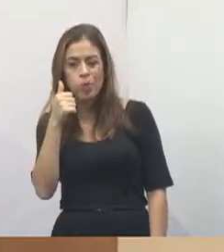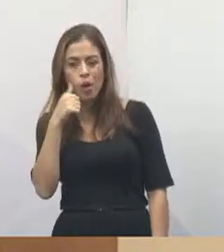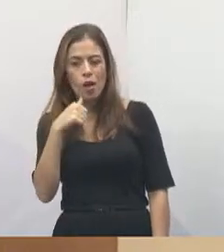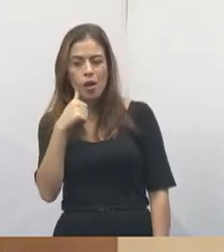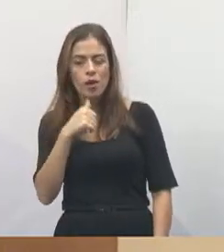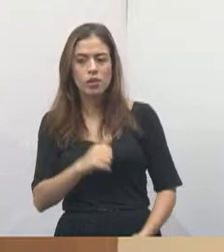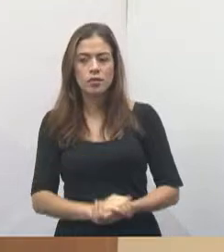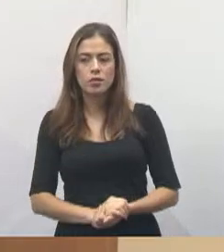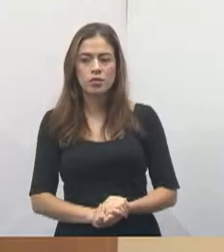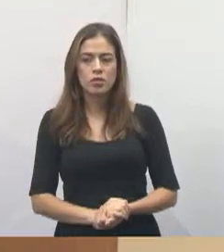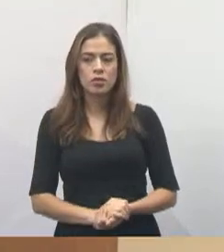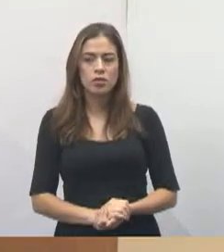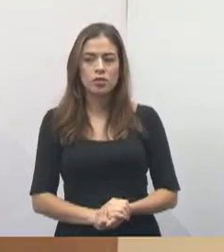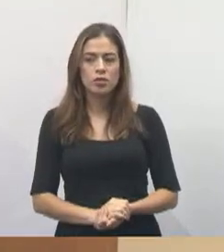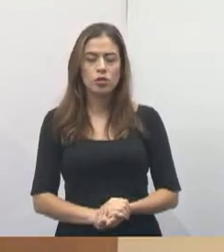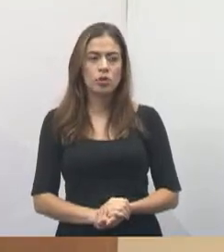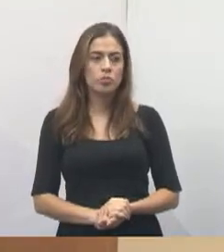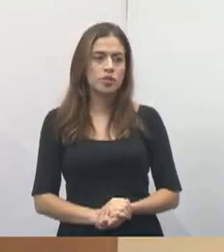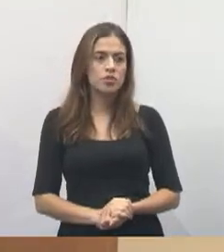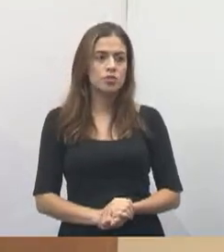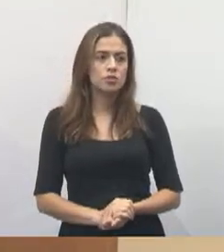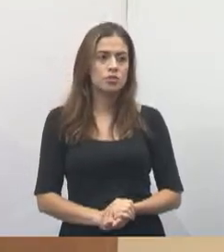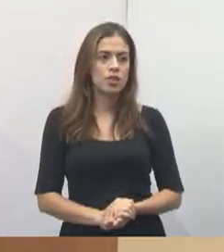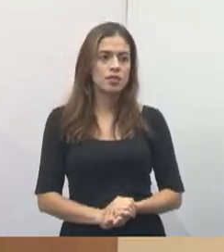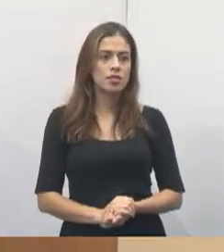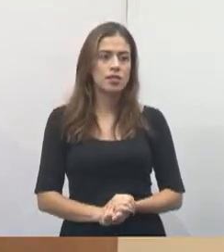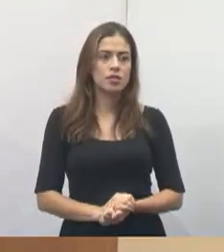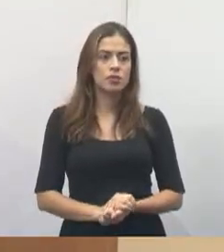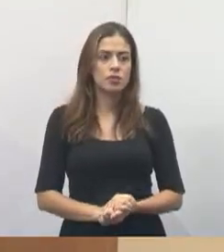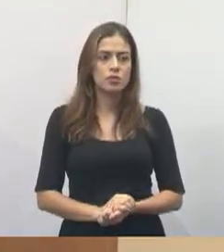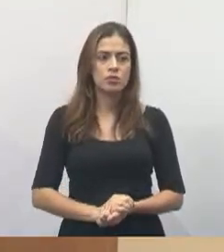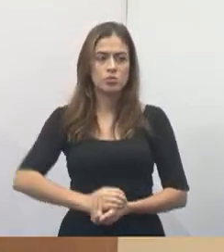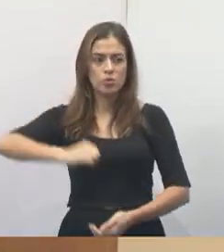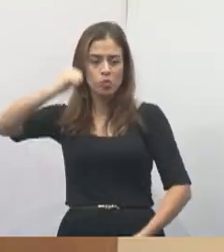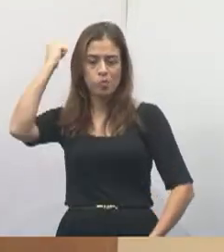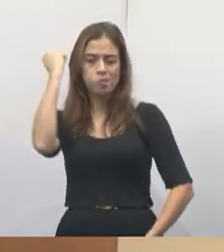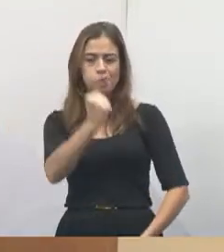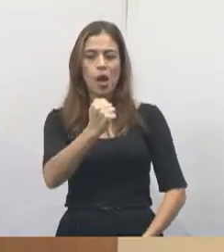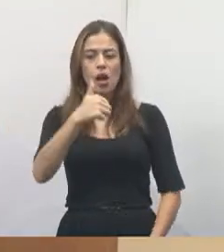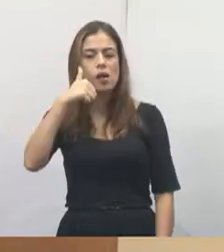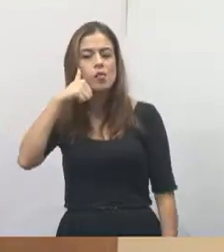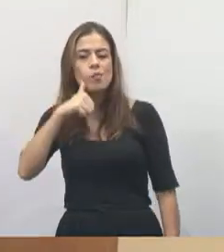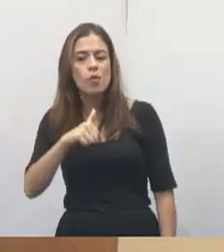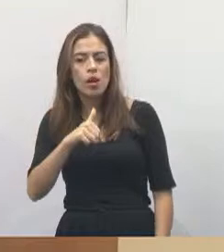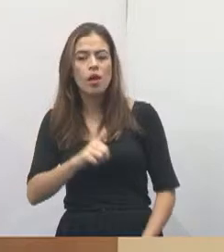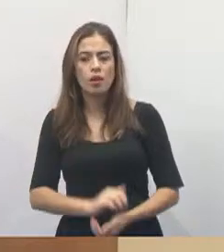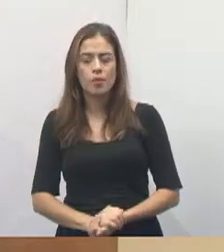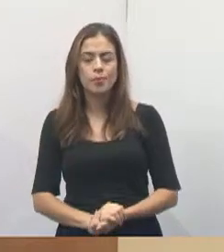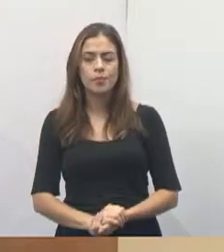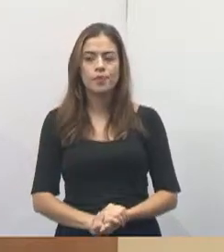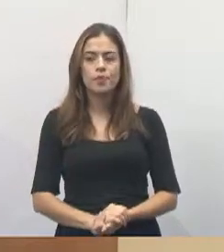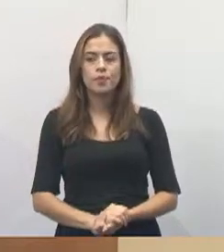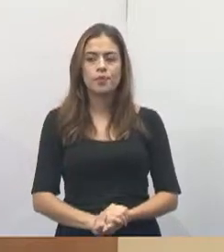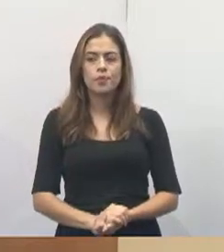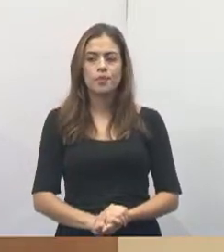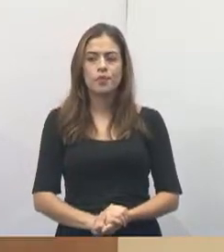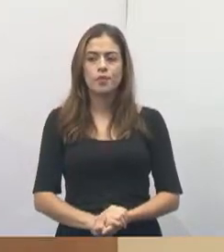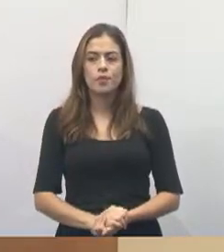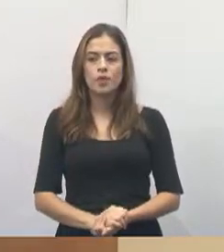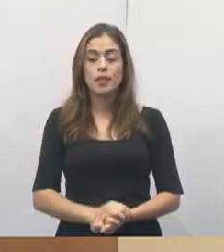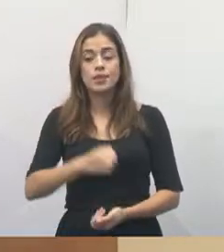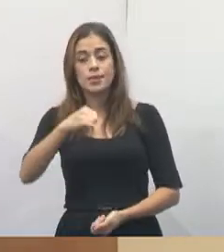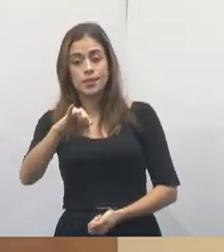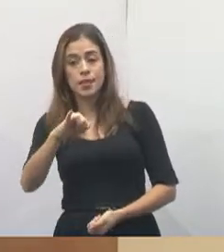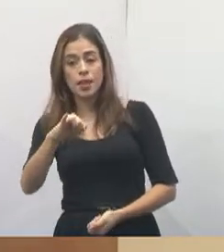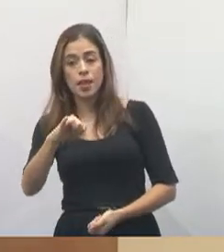praticado contra a mulher for por conta de abuso, foi por conta de violência, ele se torna um